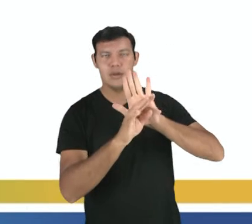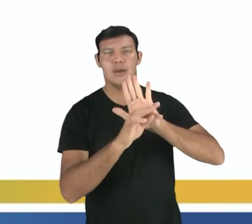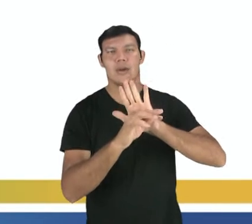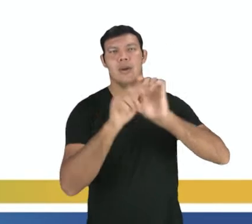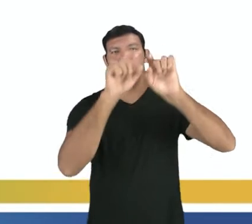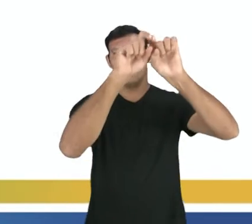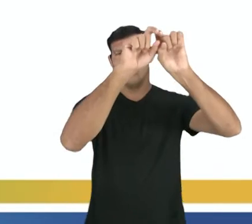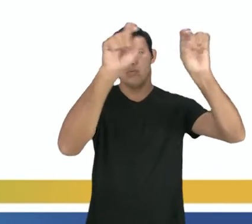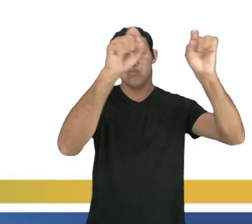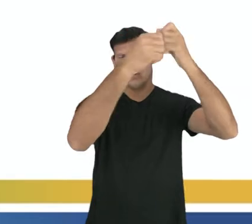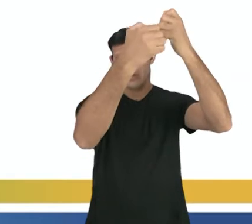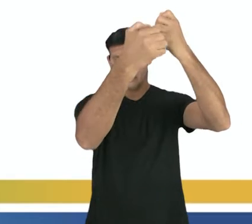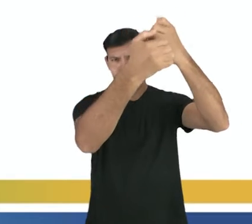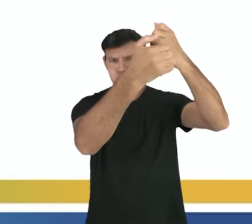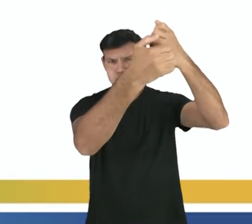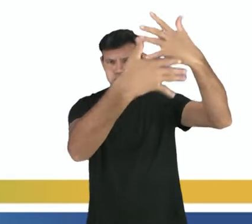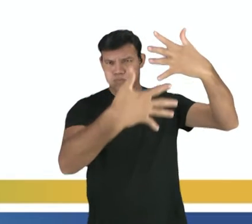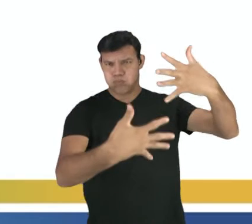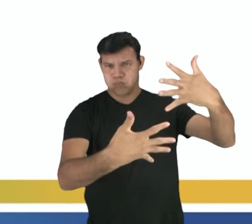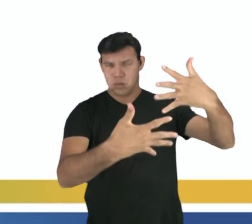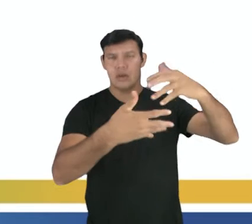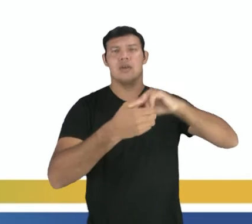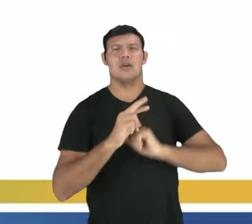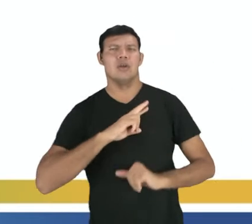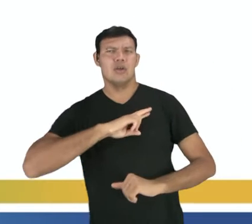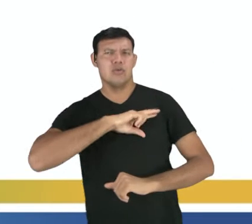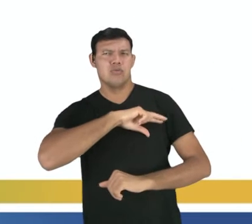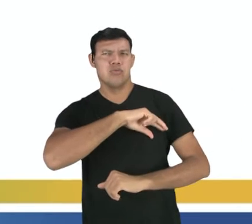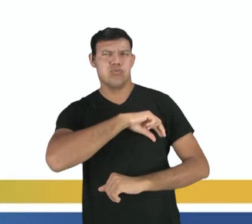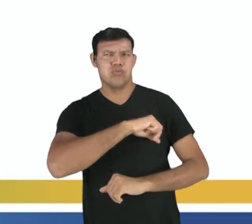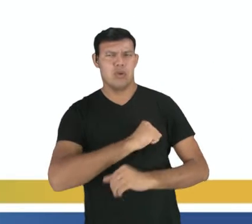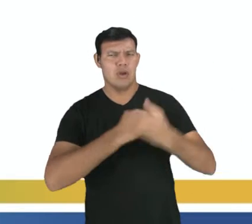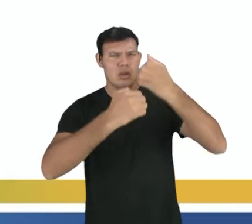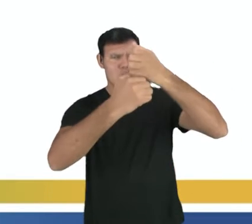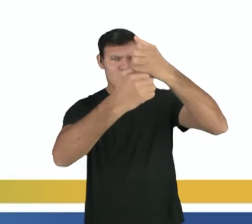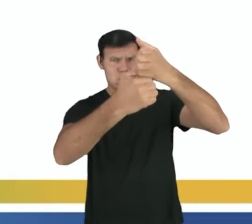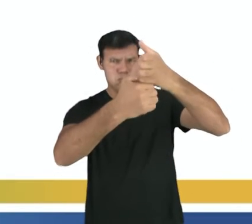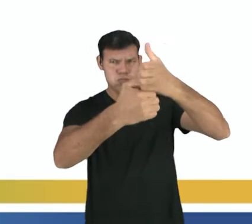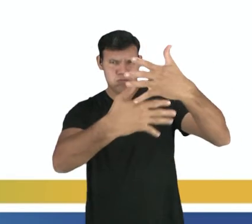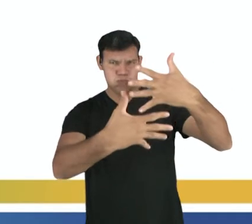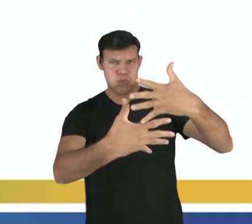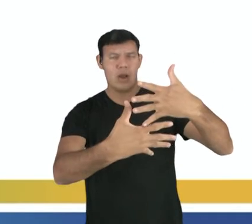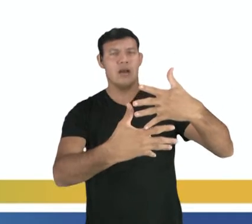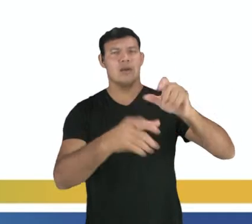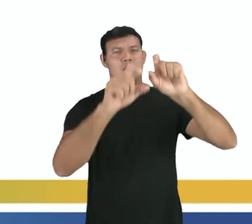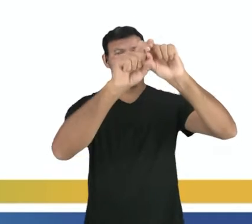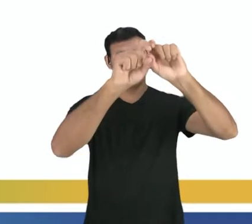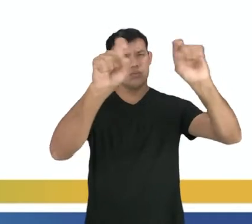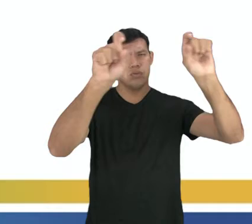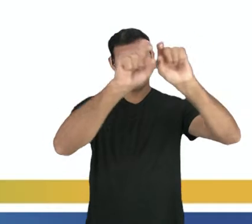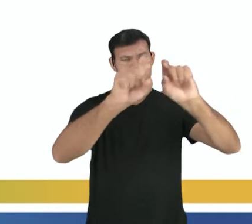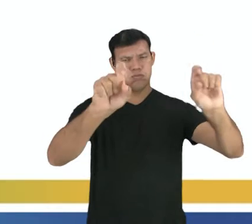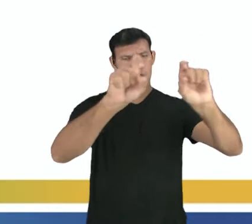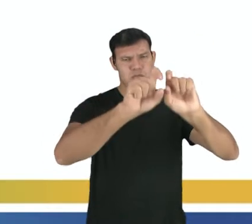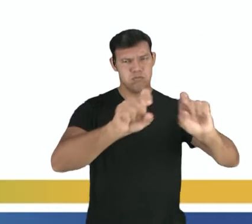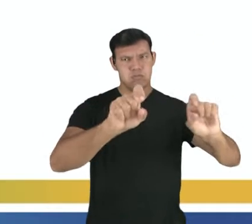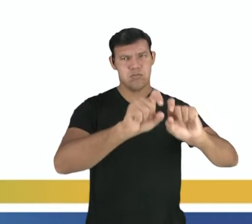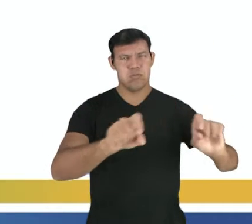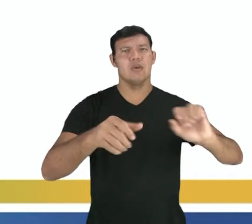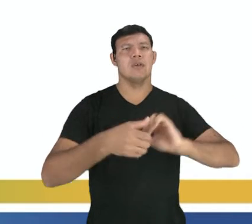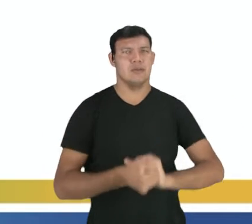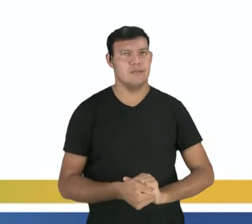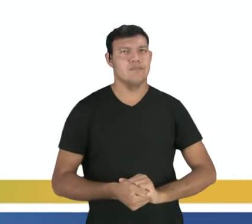ou seja, ele é longo, né, romântico. Os romances em si, né, são longos, divididos por parágrafo. É